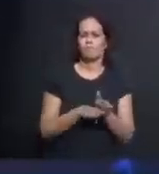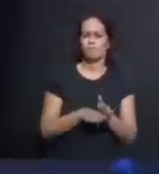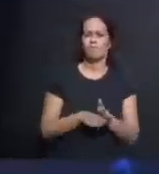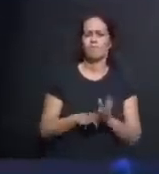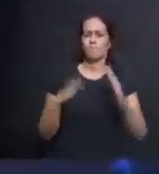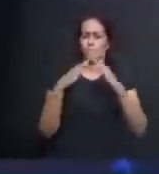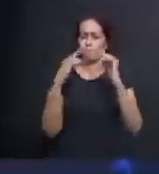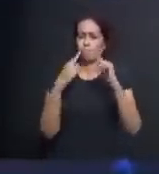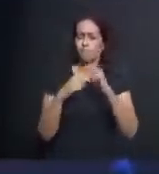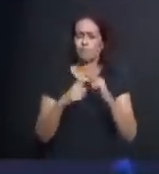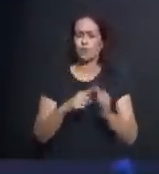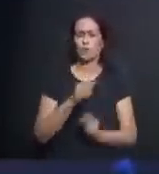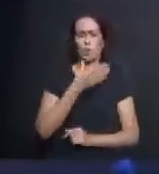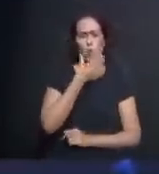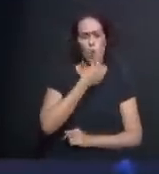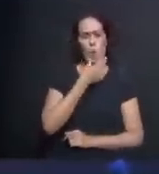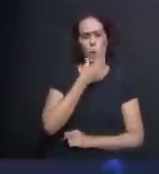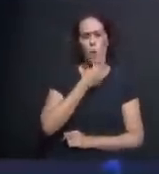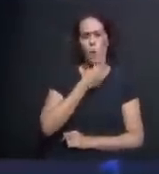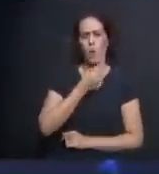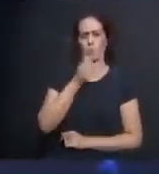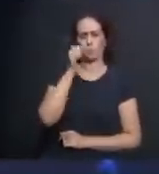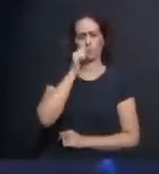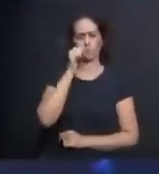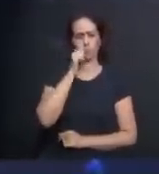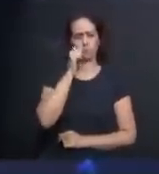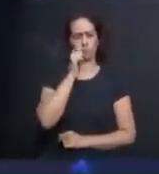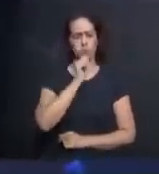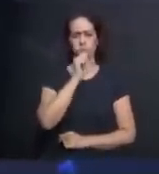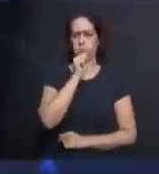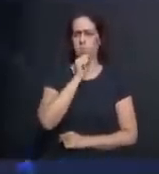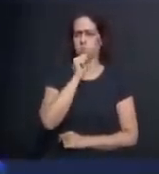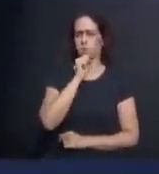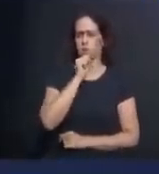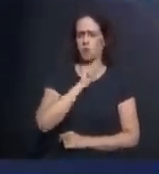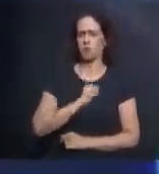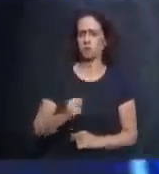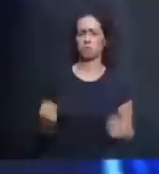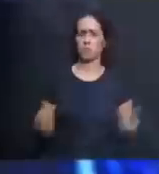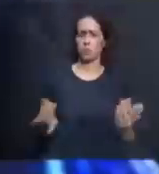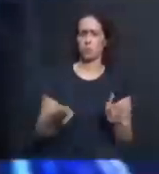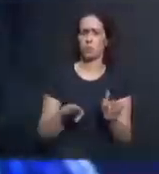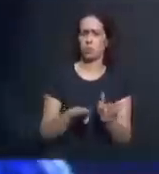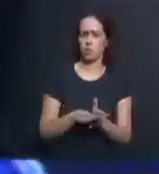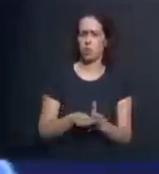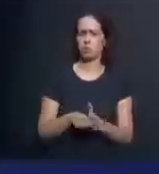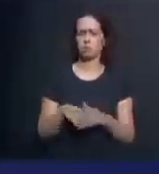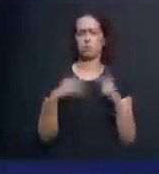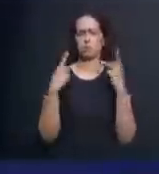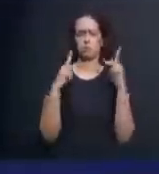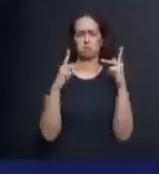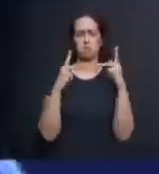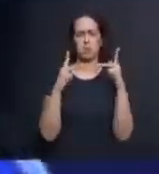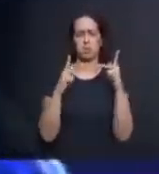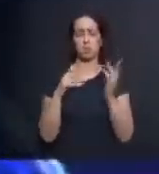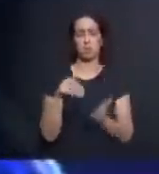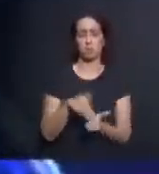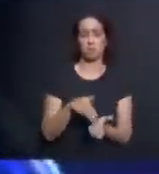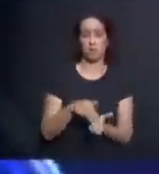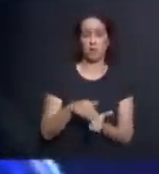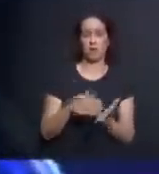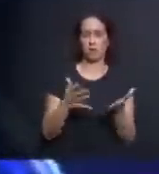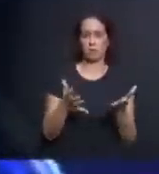senhora. Fui com um sermão para senhor e senhora. No final eu ia fazer apelo. O Espírito Santo falou assim: prega